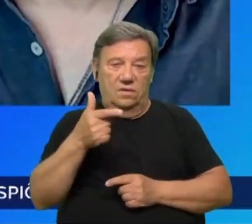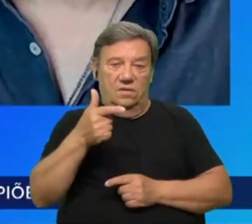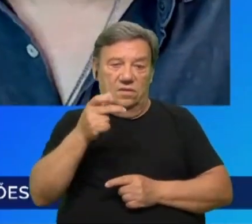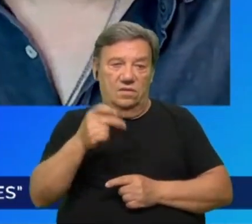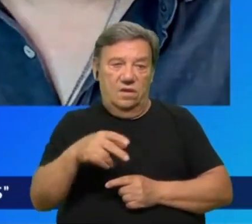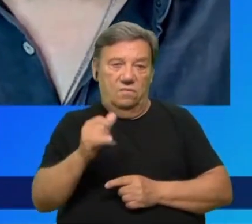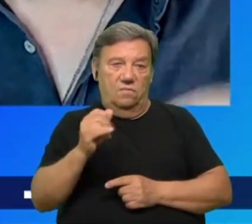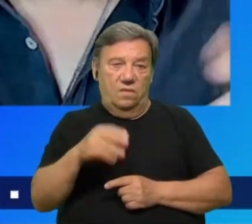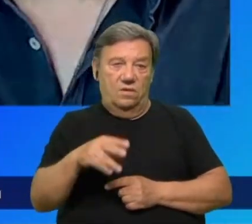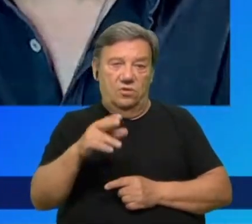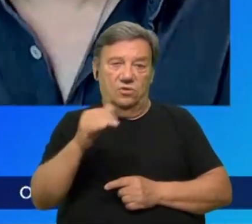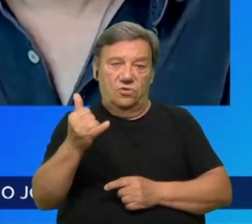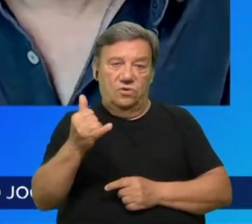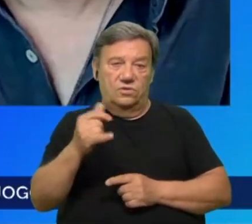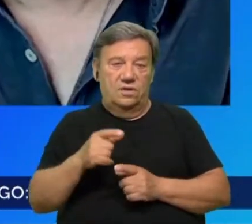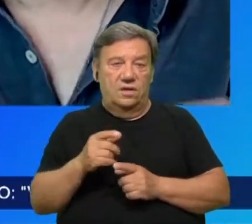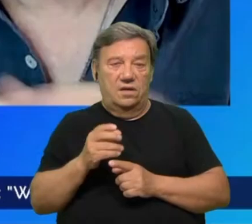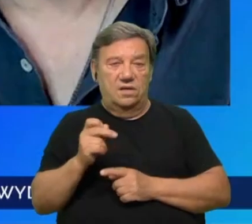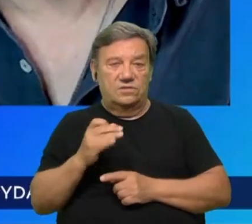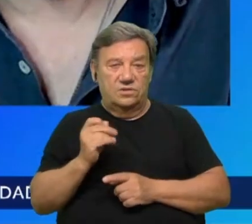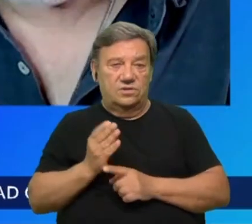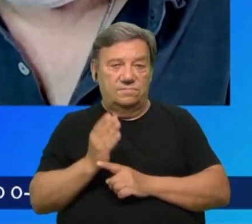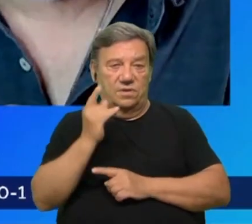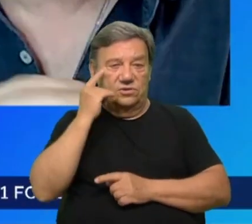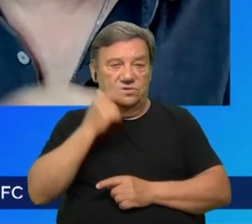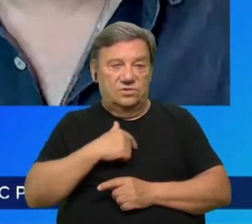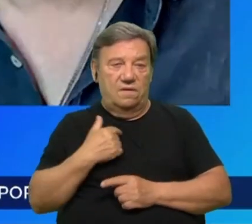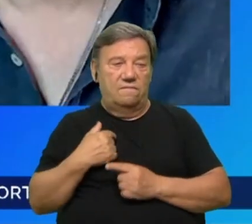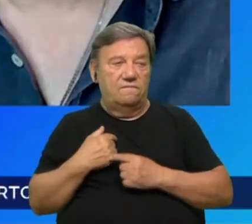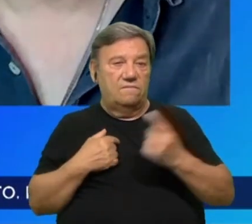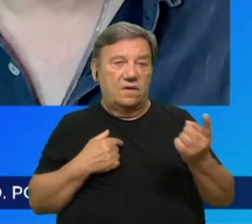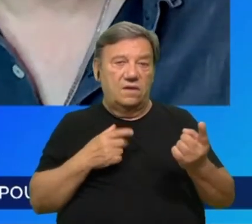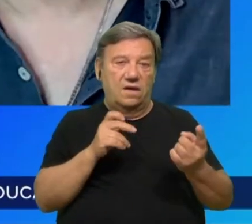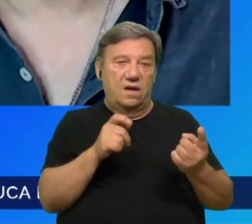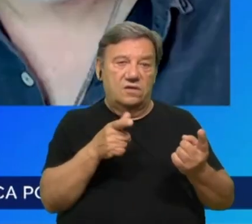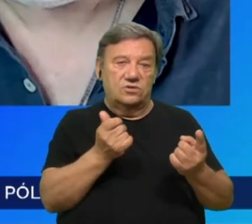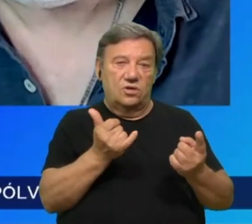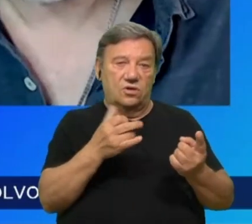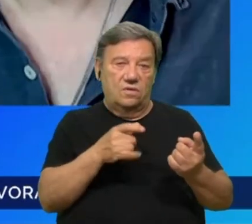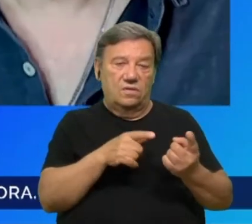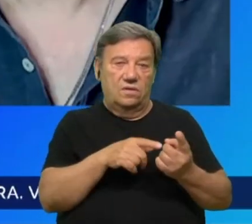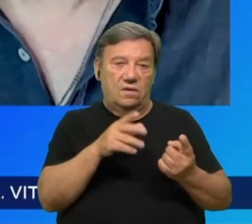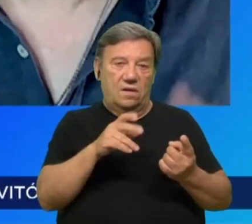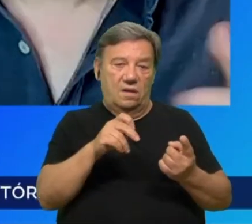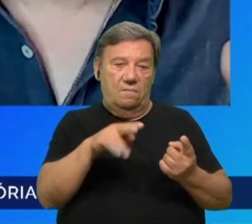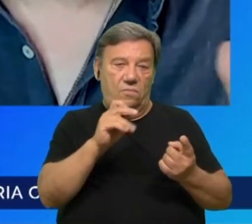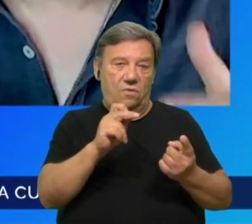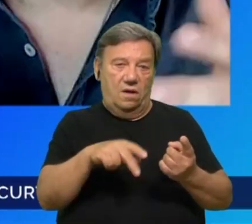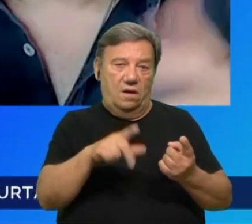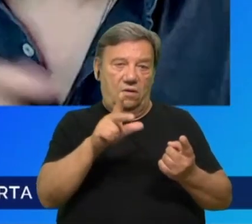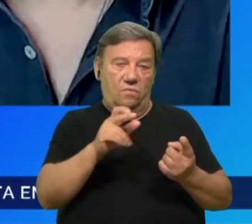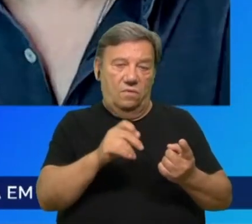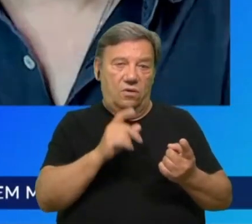Tianwen-2 da Agência Espacial Chinesa, que se vai deslocar para o asteroide Kamoa-Loa.